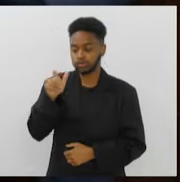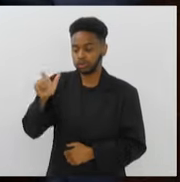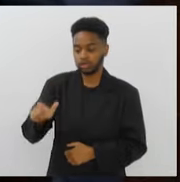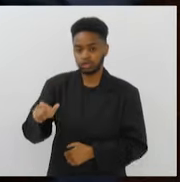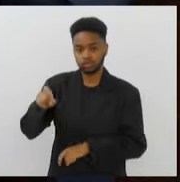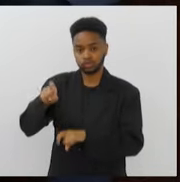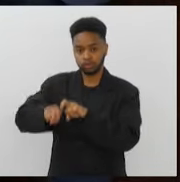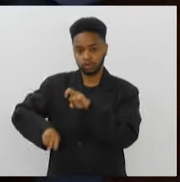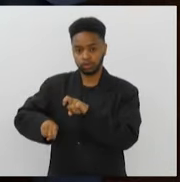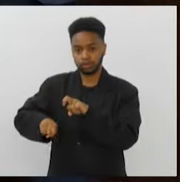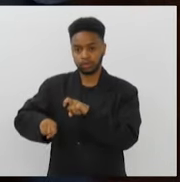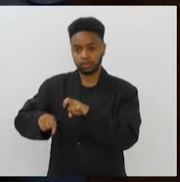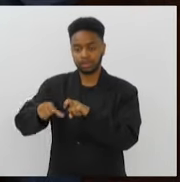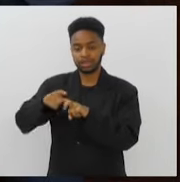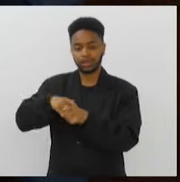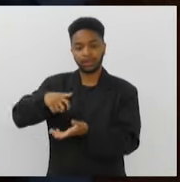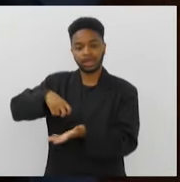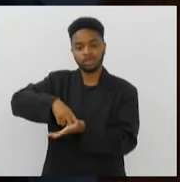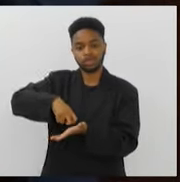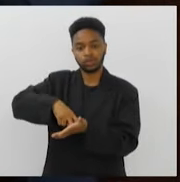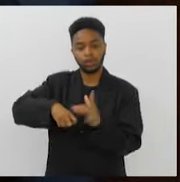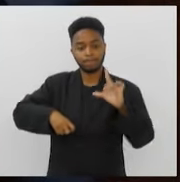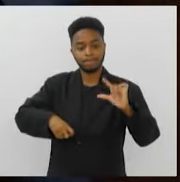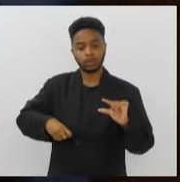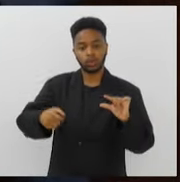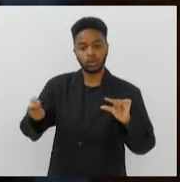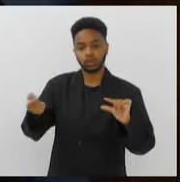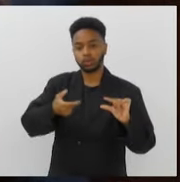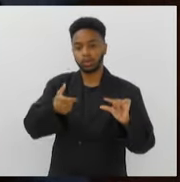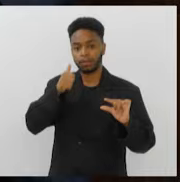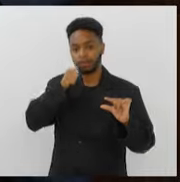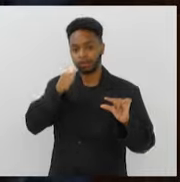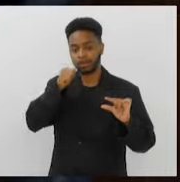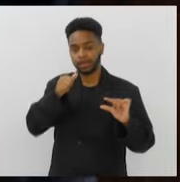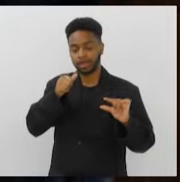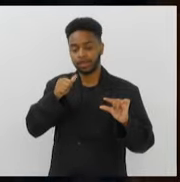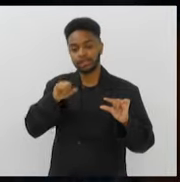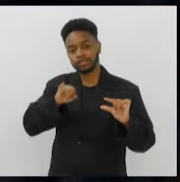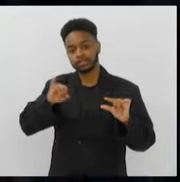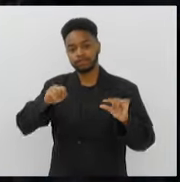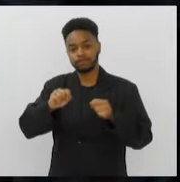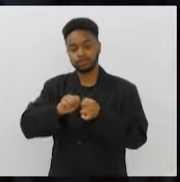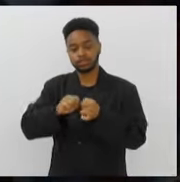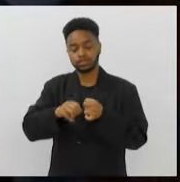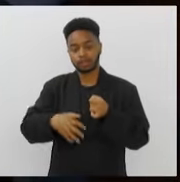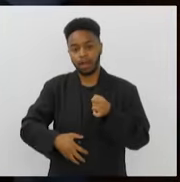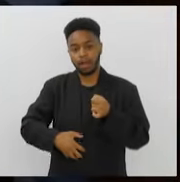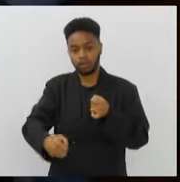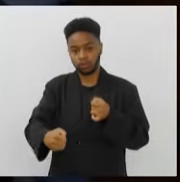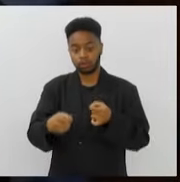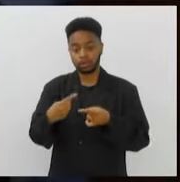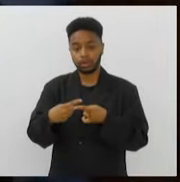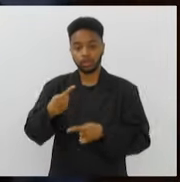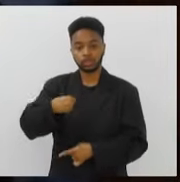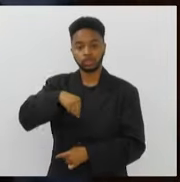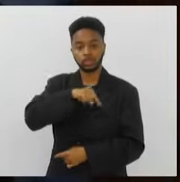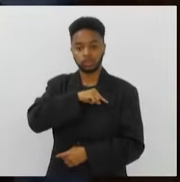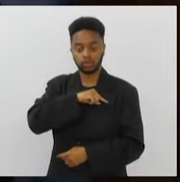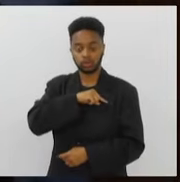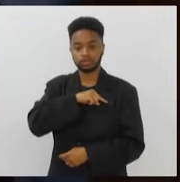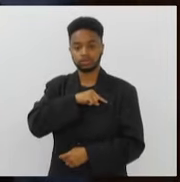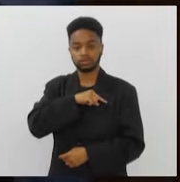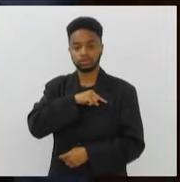uma pena menor do que uma mulher que praticou esse ato que, para nós,